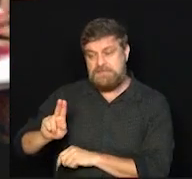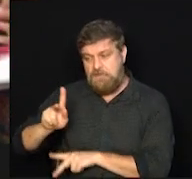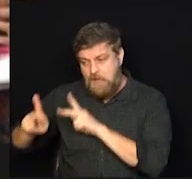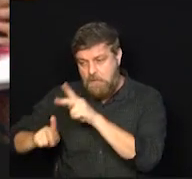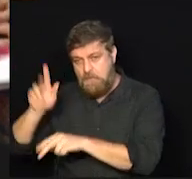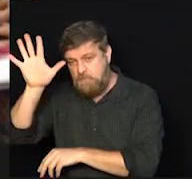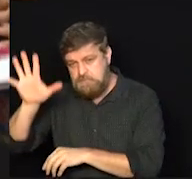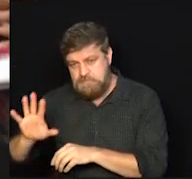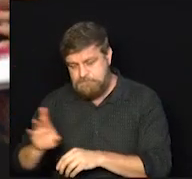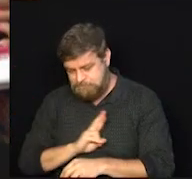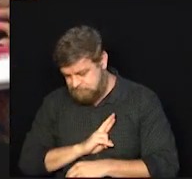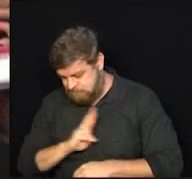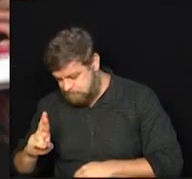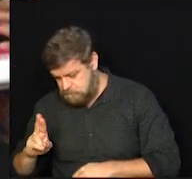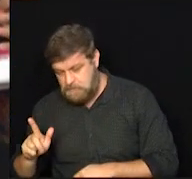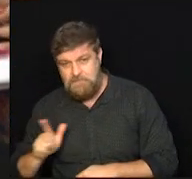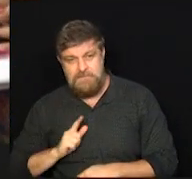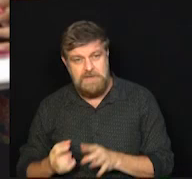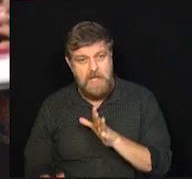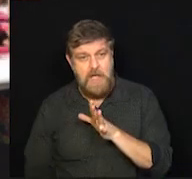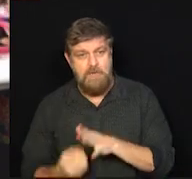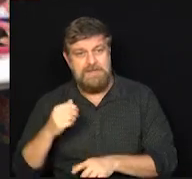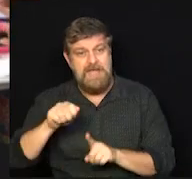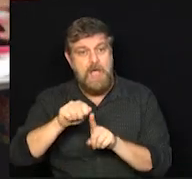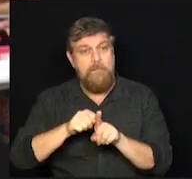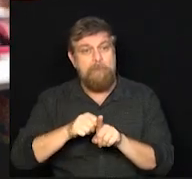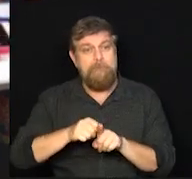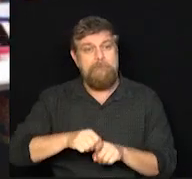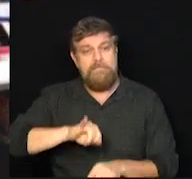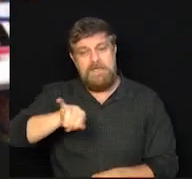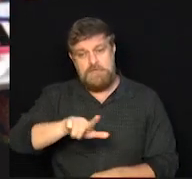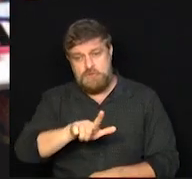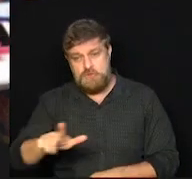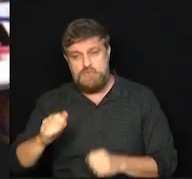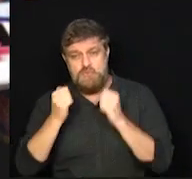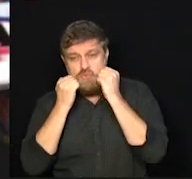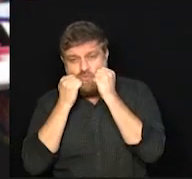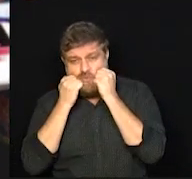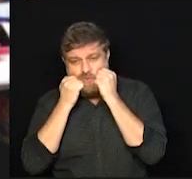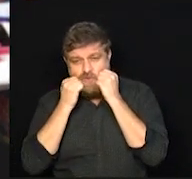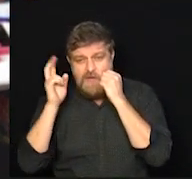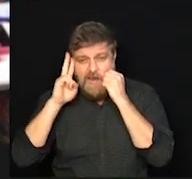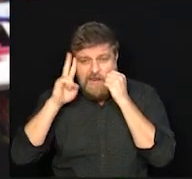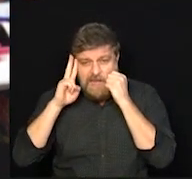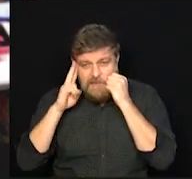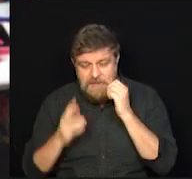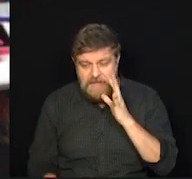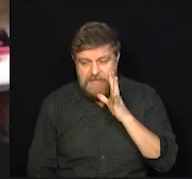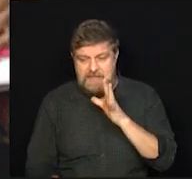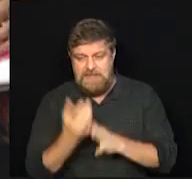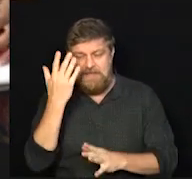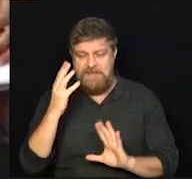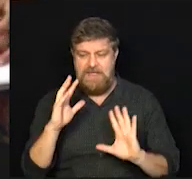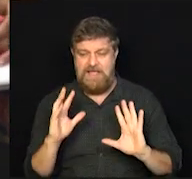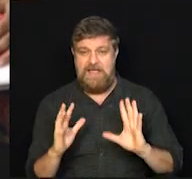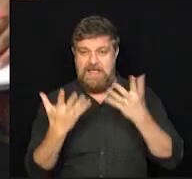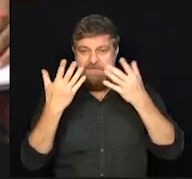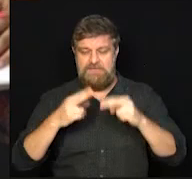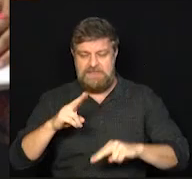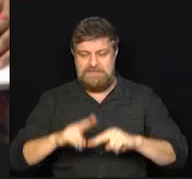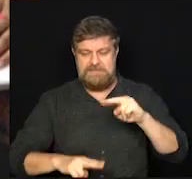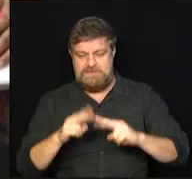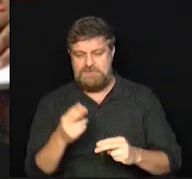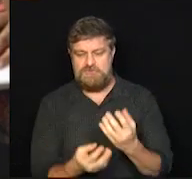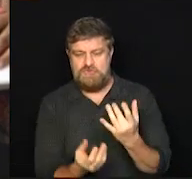por isso ocorre algo jogo acontece em Julho enorme de da festa juninas e prazer a memória